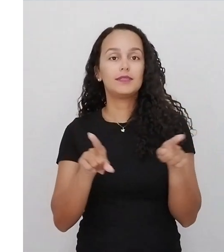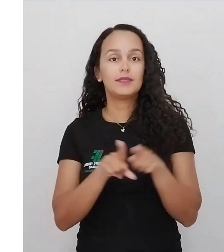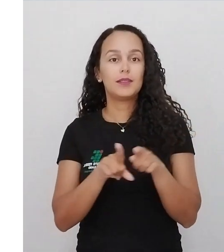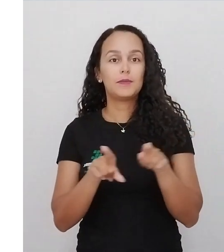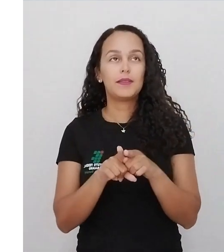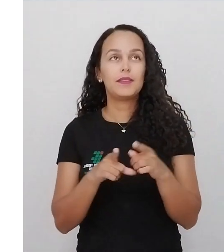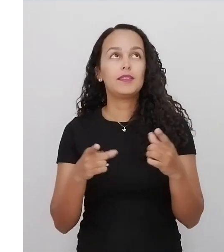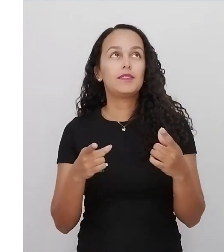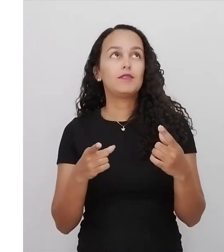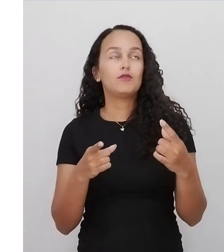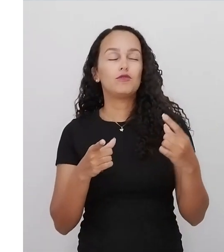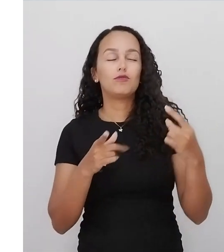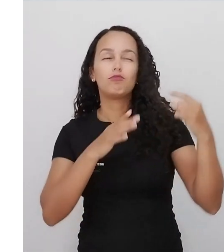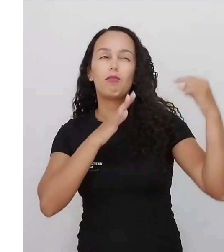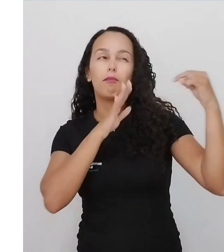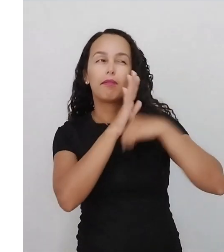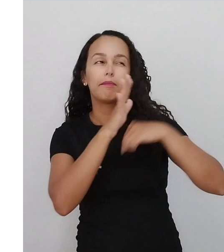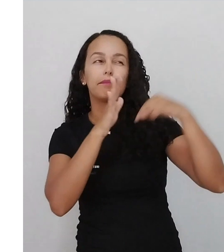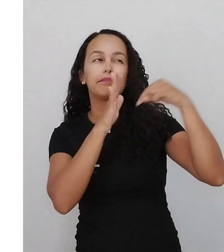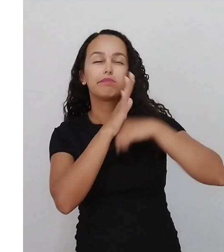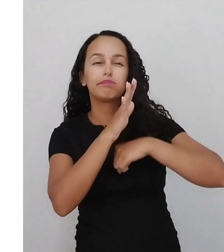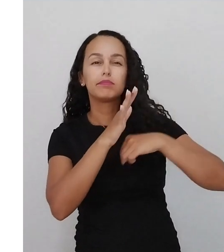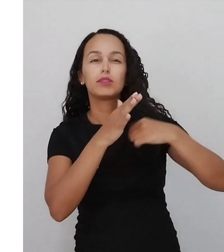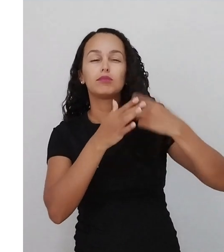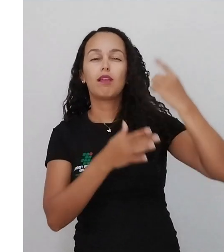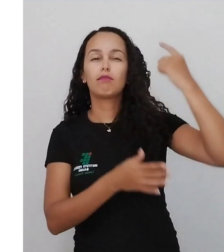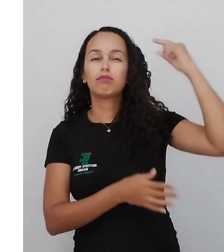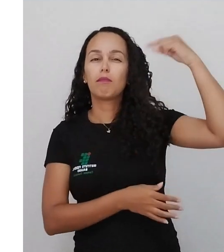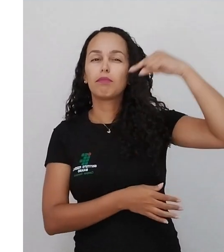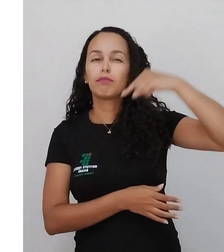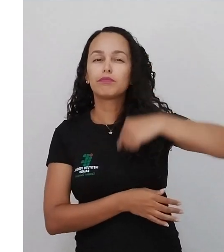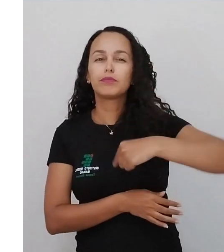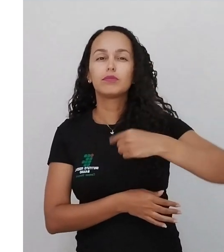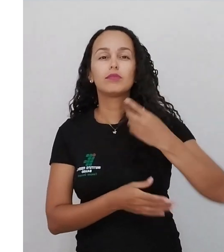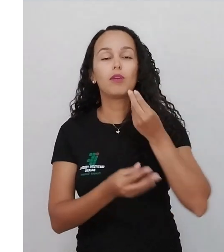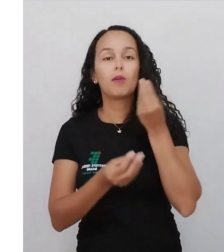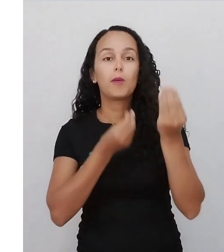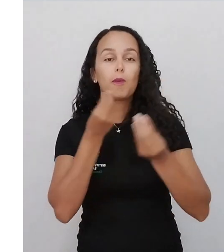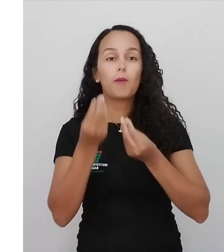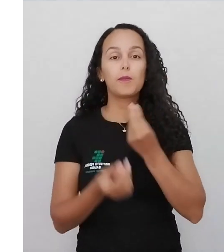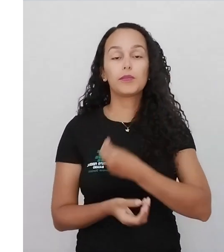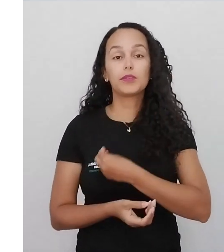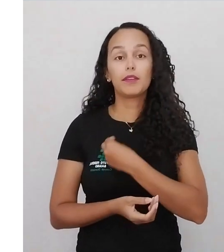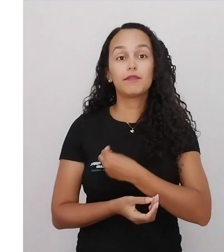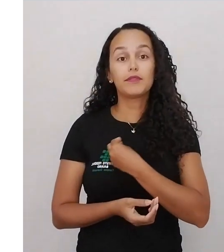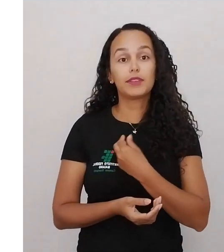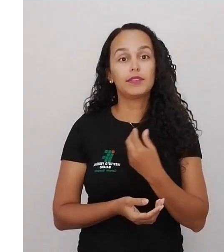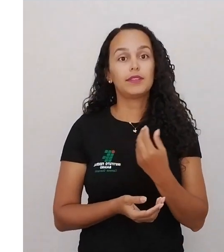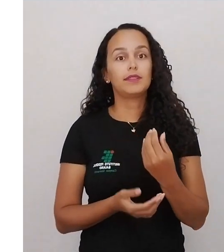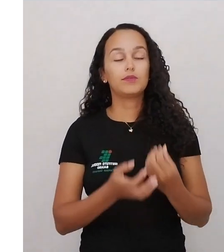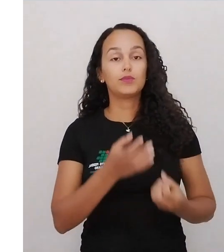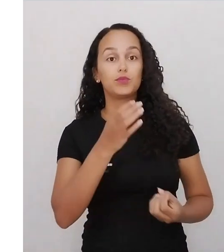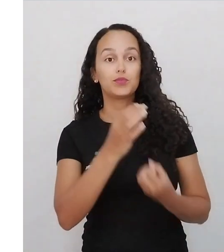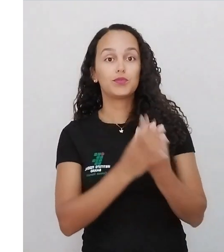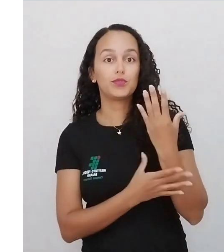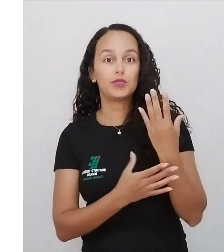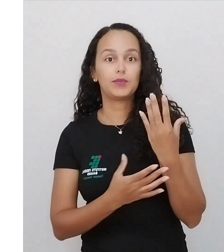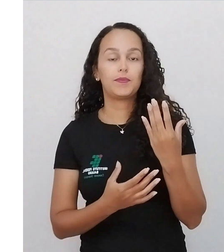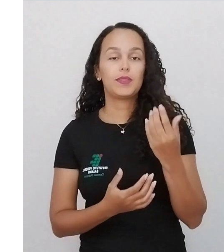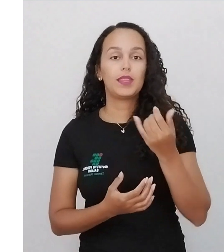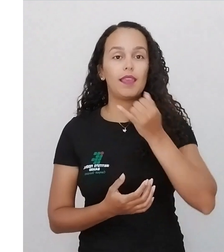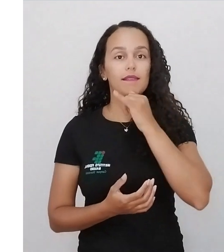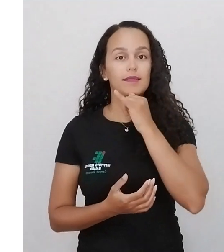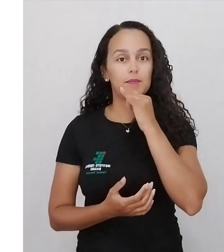do, de questionar mais avidamente como que a vida como um todo havia surgido, né?